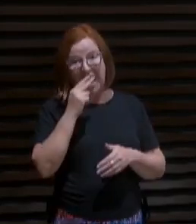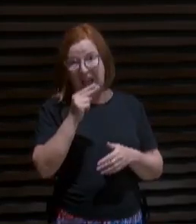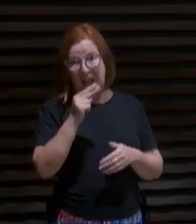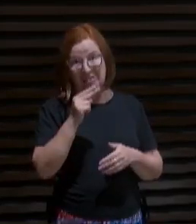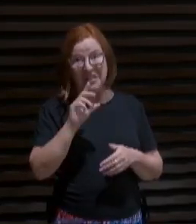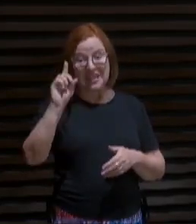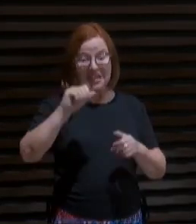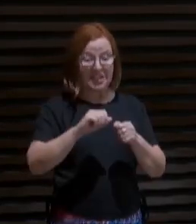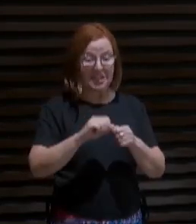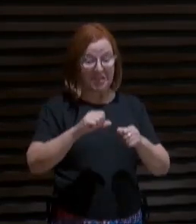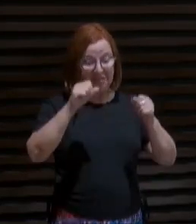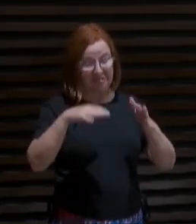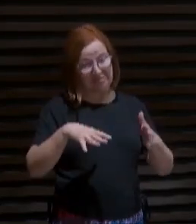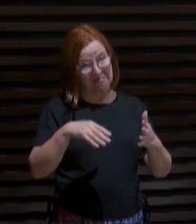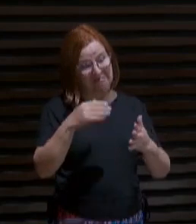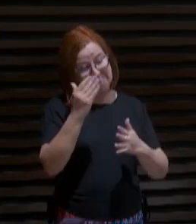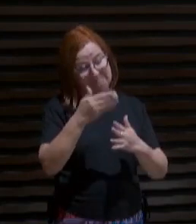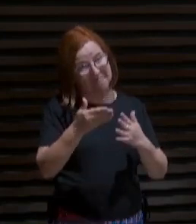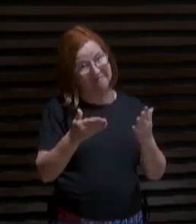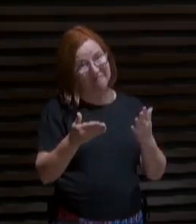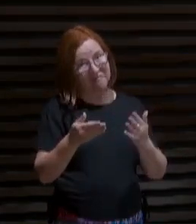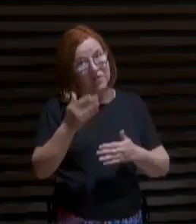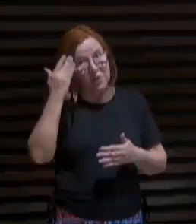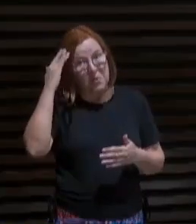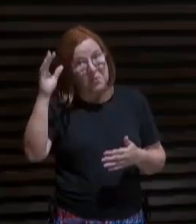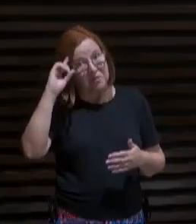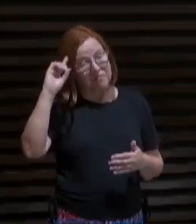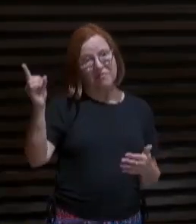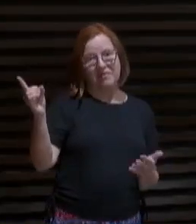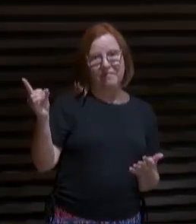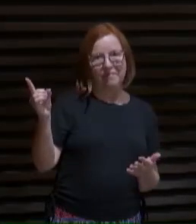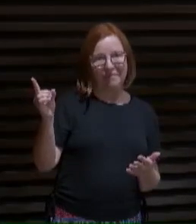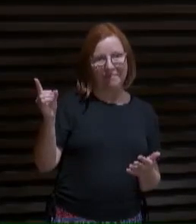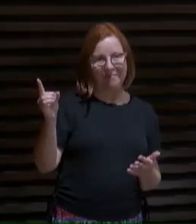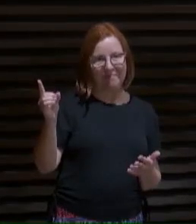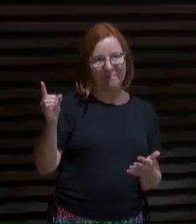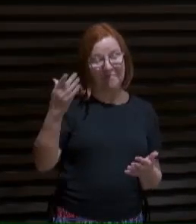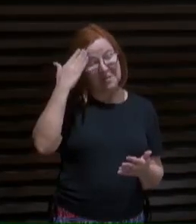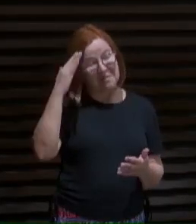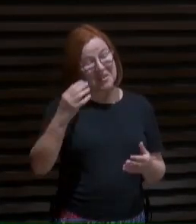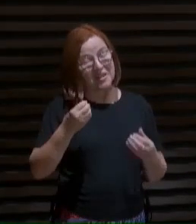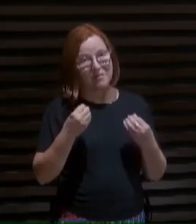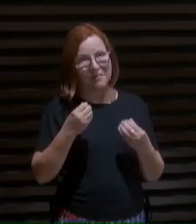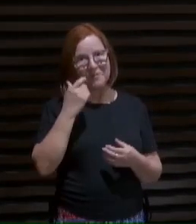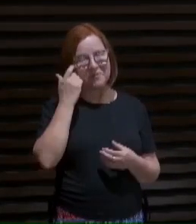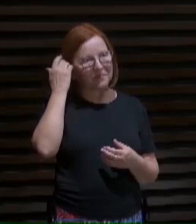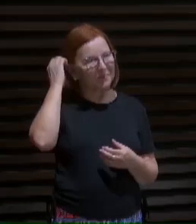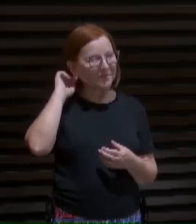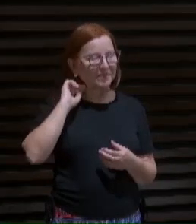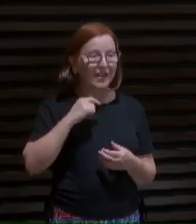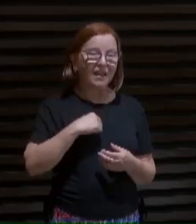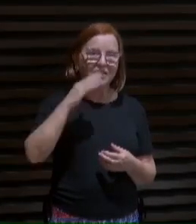sabe em que dia, em que momento, em que instância ele criou. Eu sei que